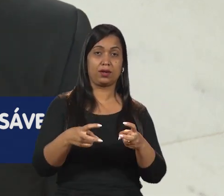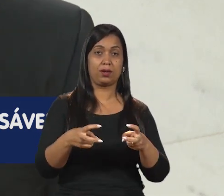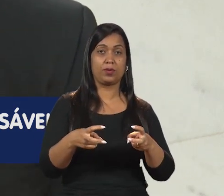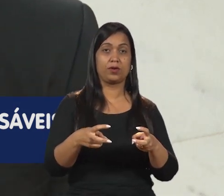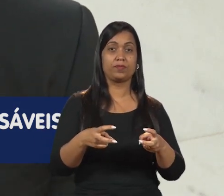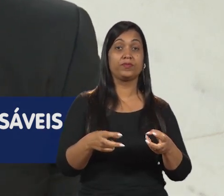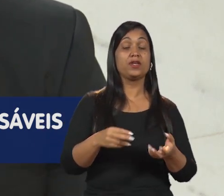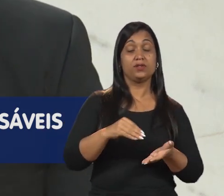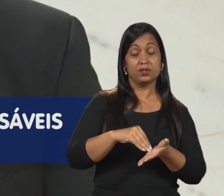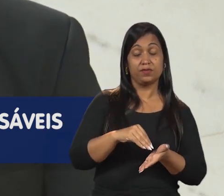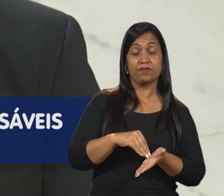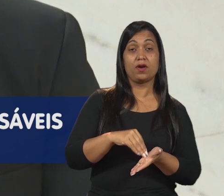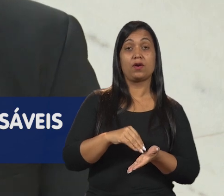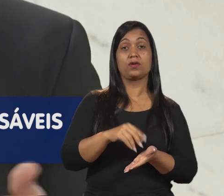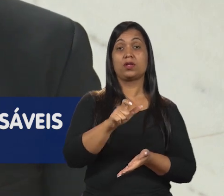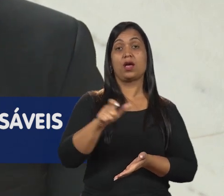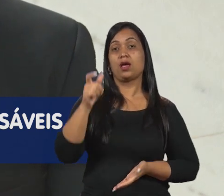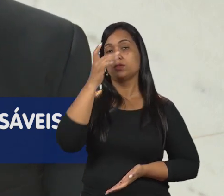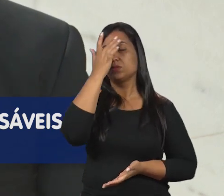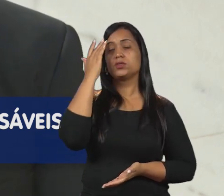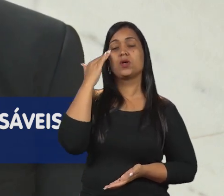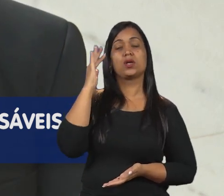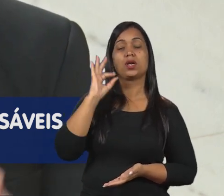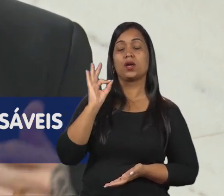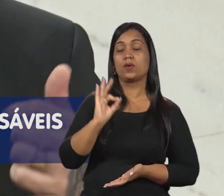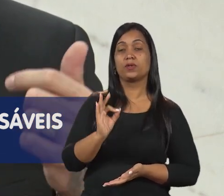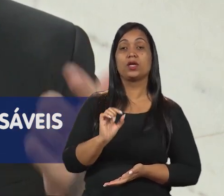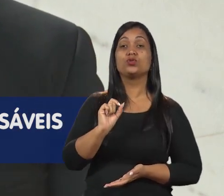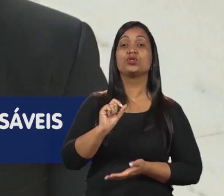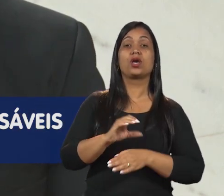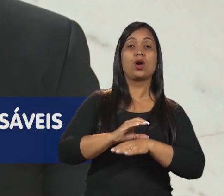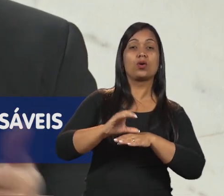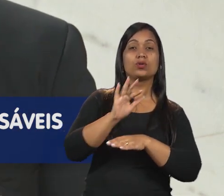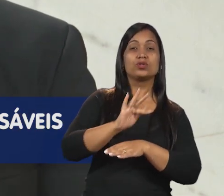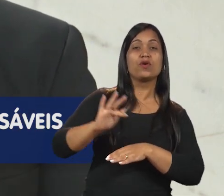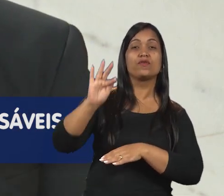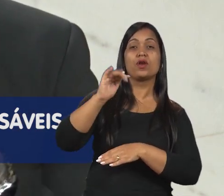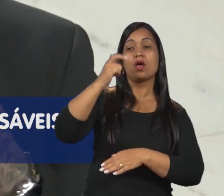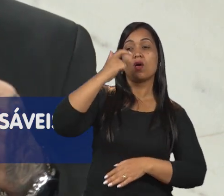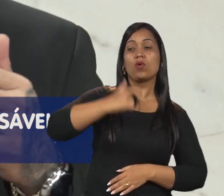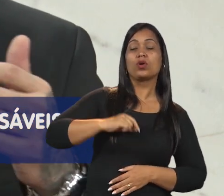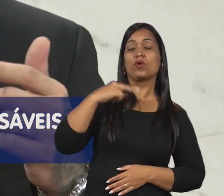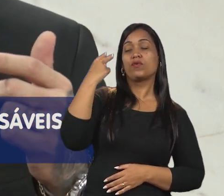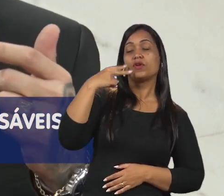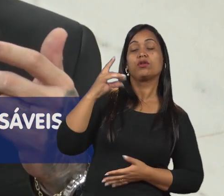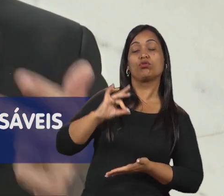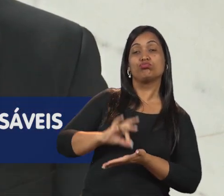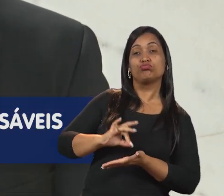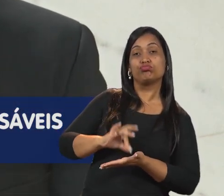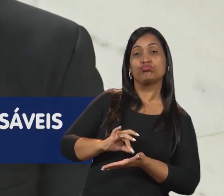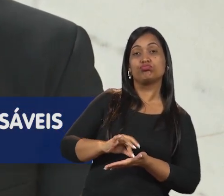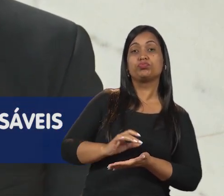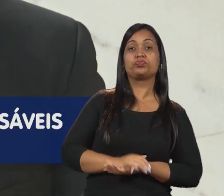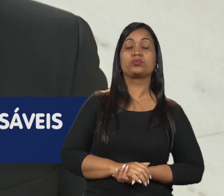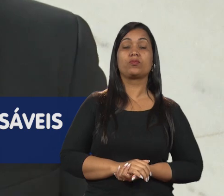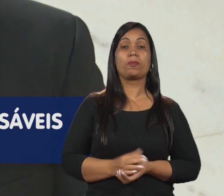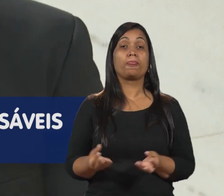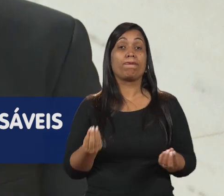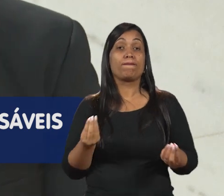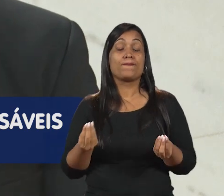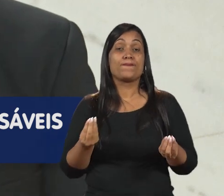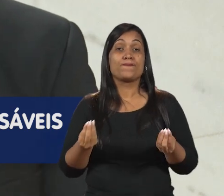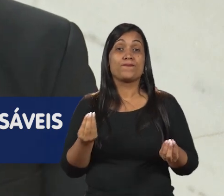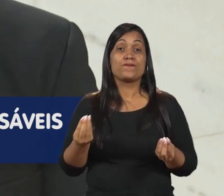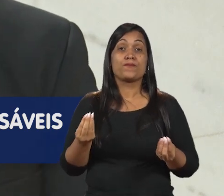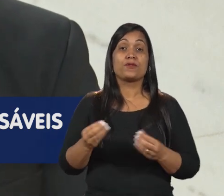falta muito. As pessoas não têm entendimento do que é uma Constituição Federal, do que um vereador faz de fato, como é